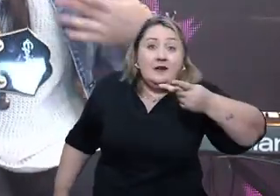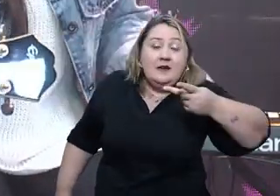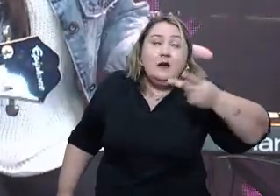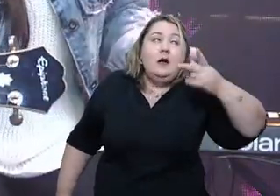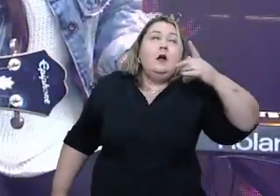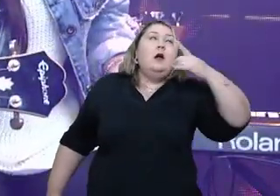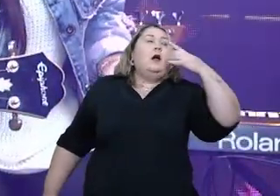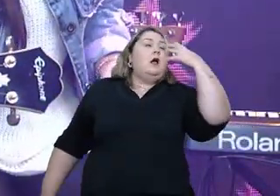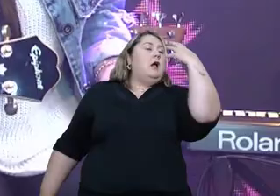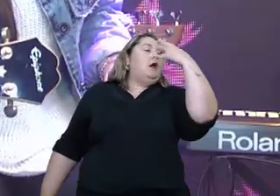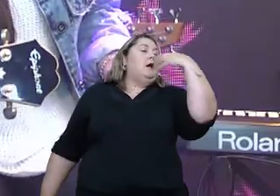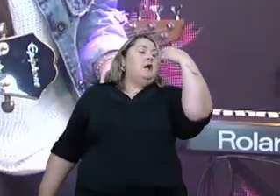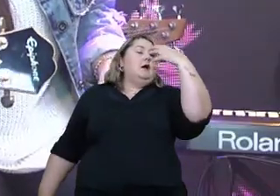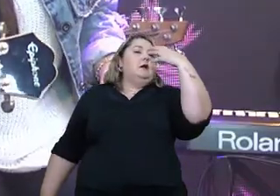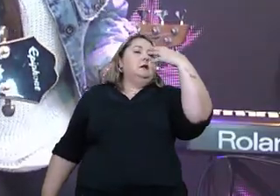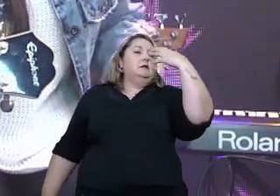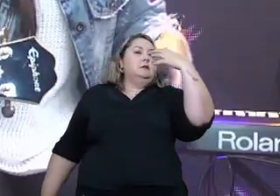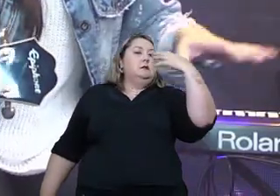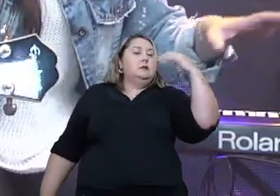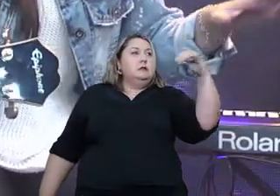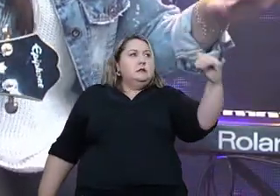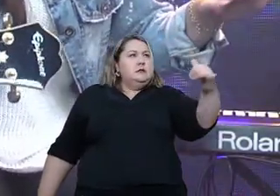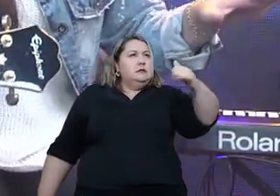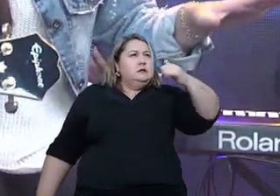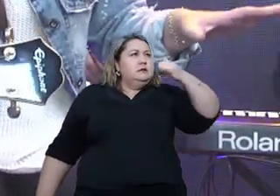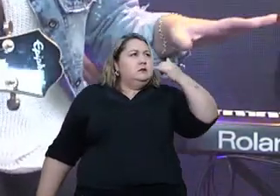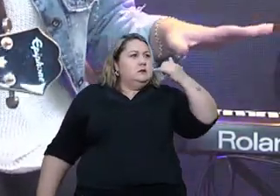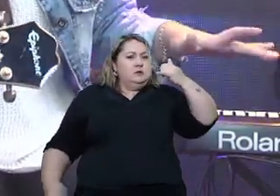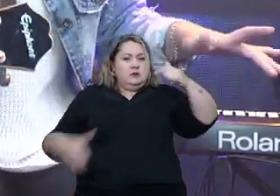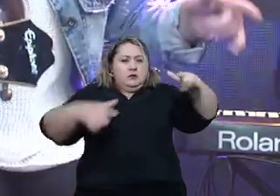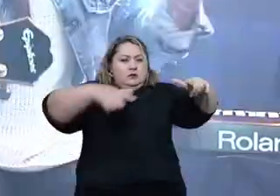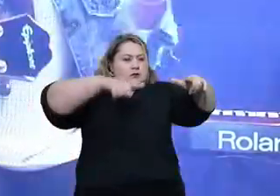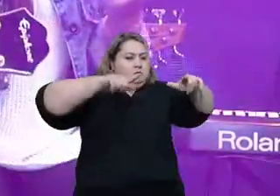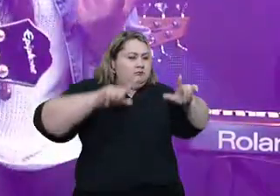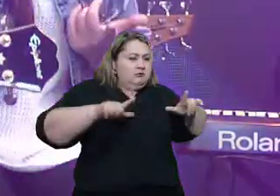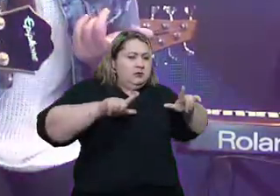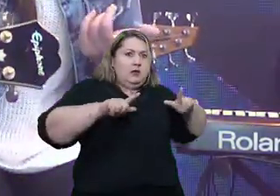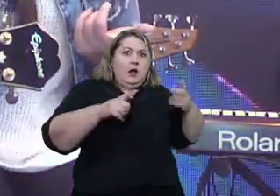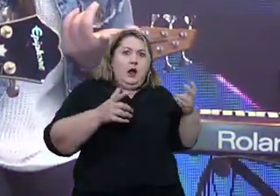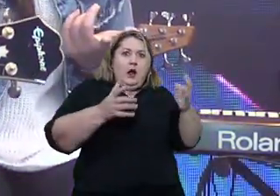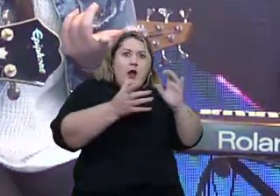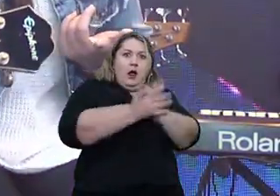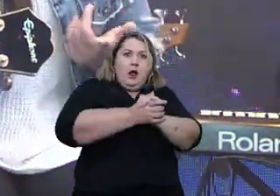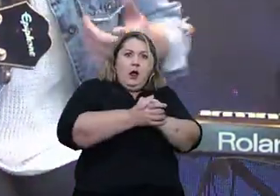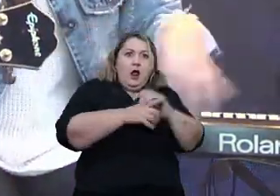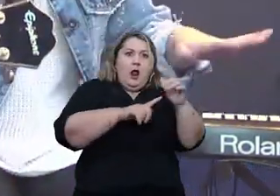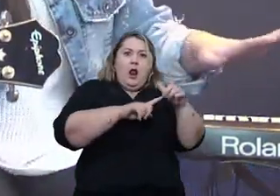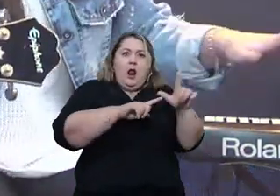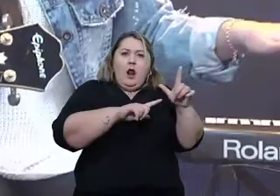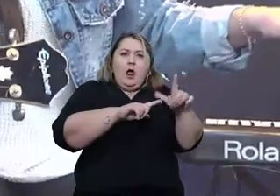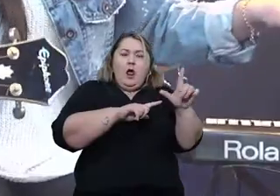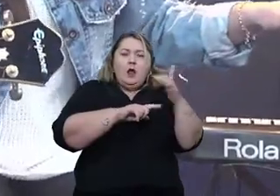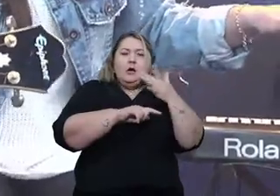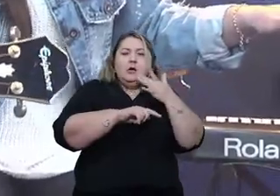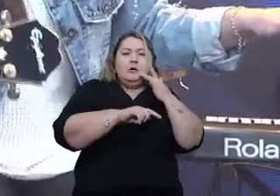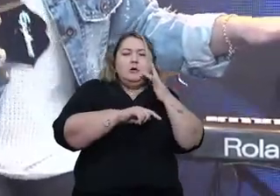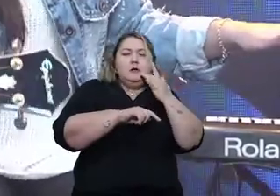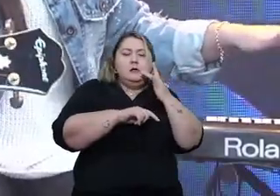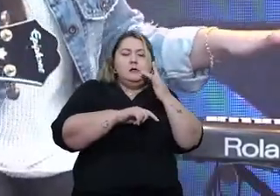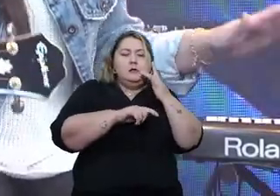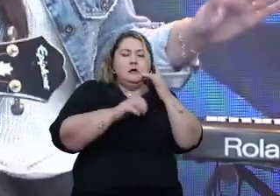ia dizer que estava apaixonado. Recebi um convite do seu casamento, com